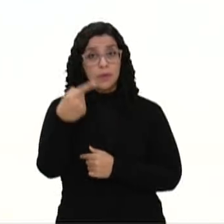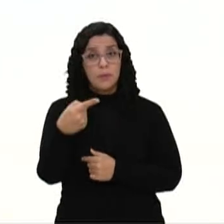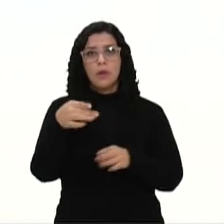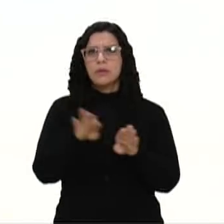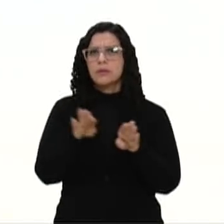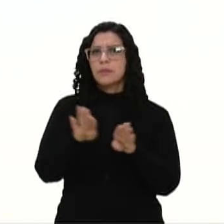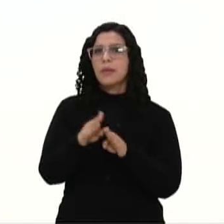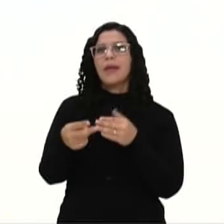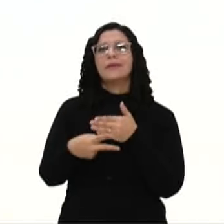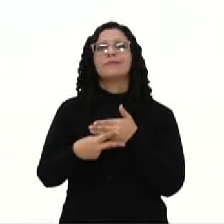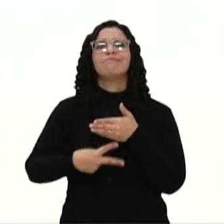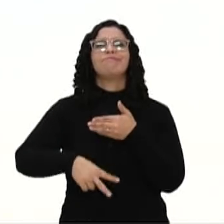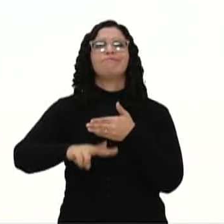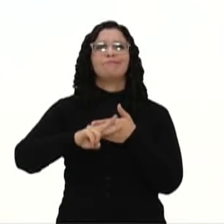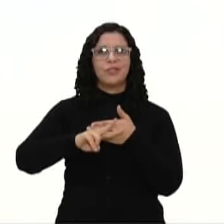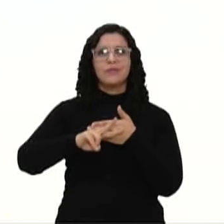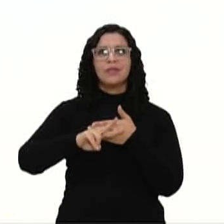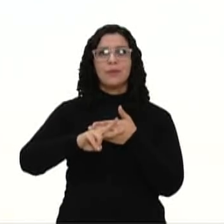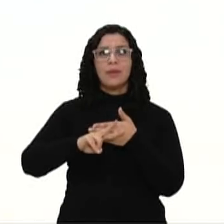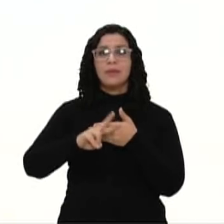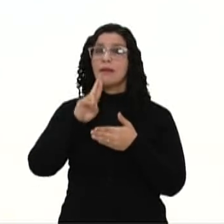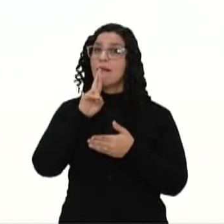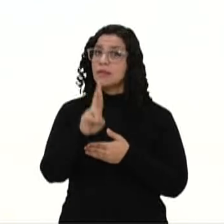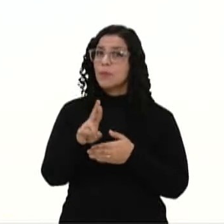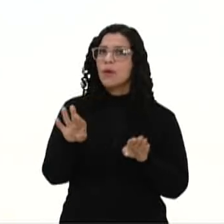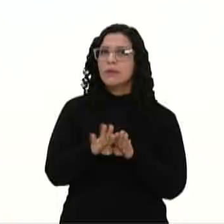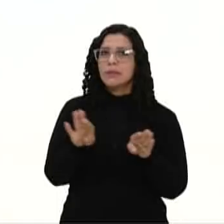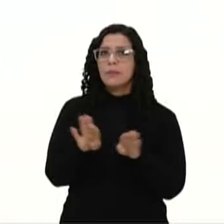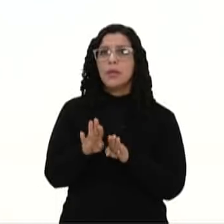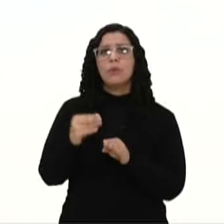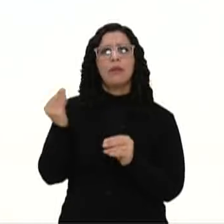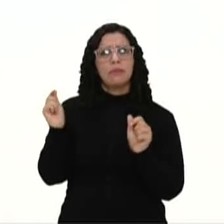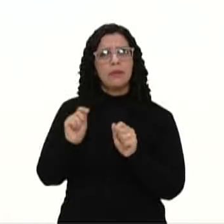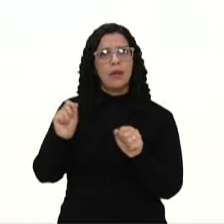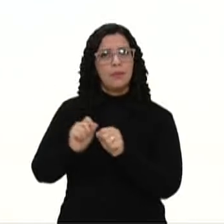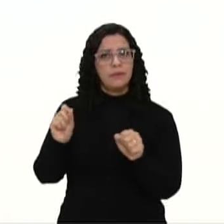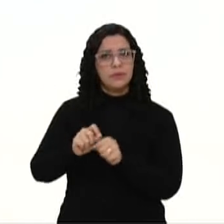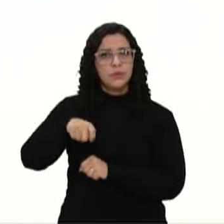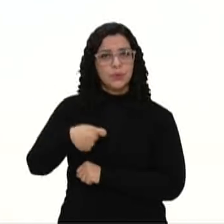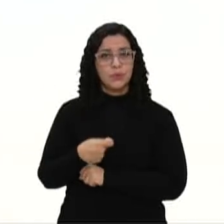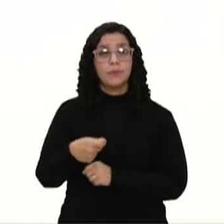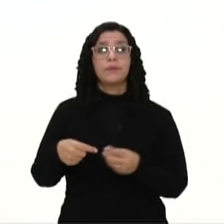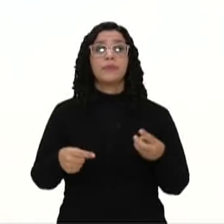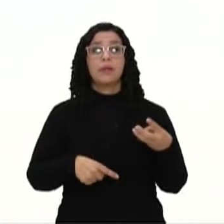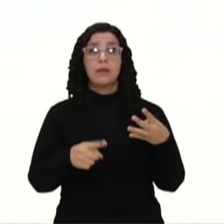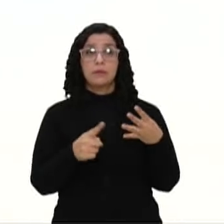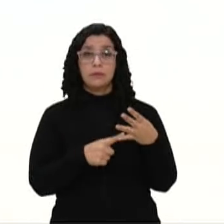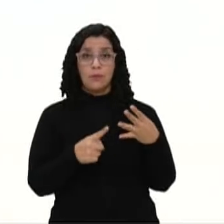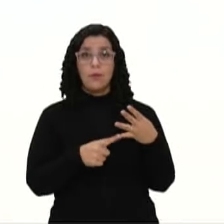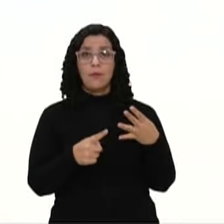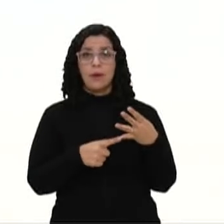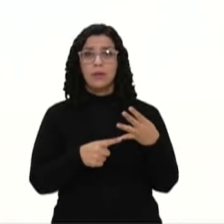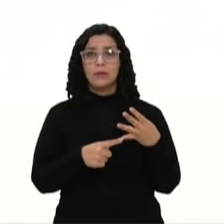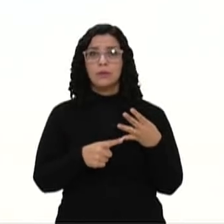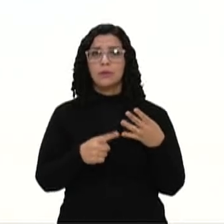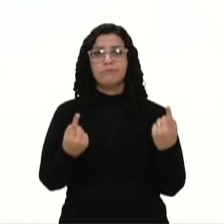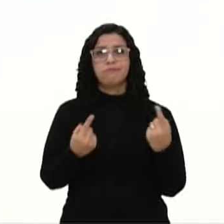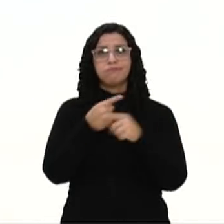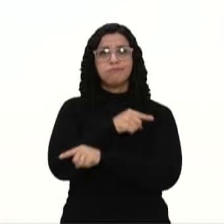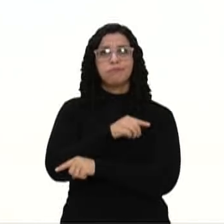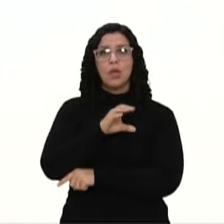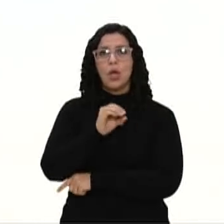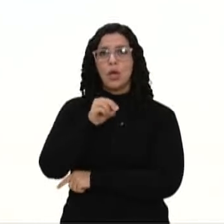as consequências, os resultados e os desdobramentos. Temos também argumentos que são de